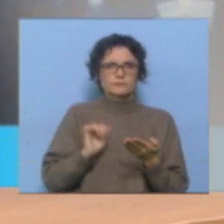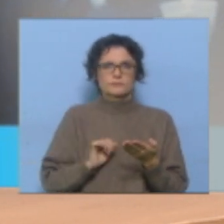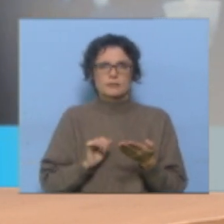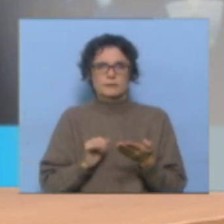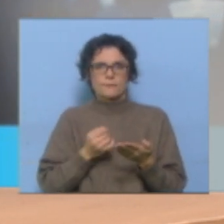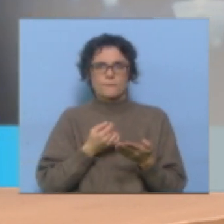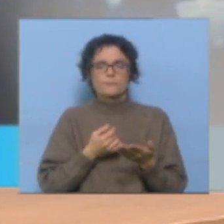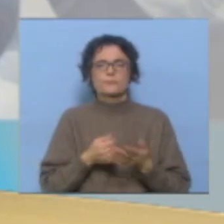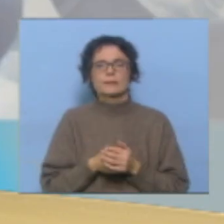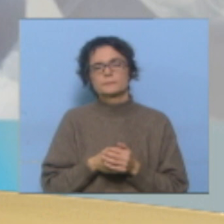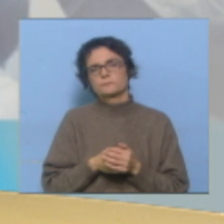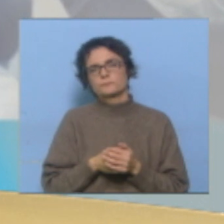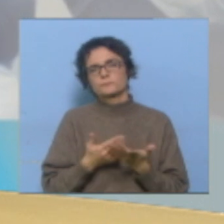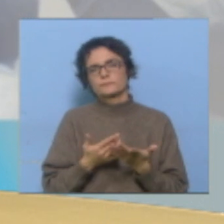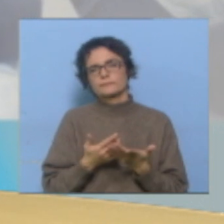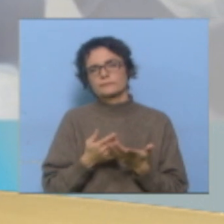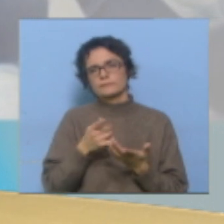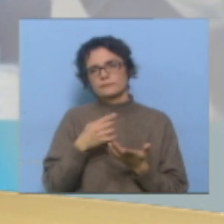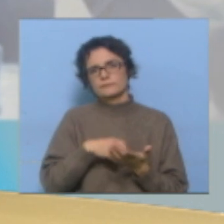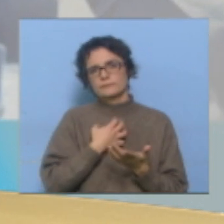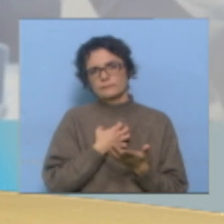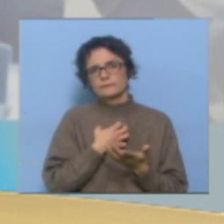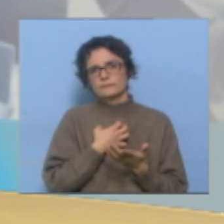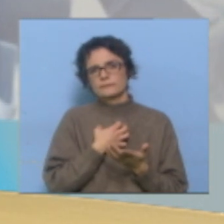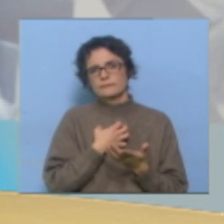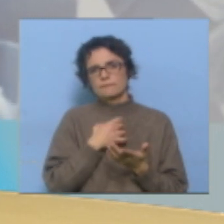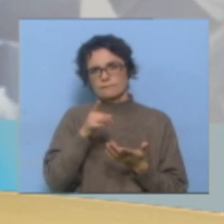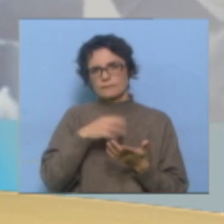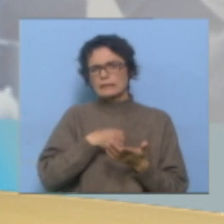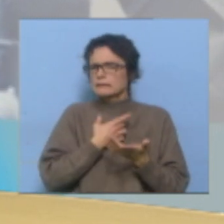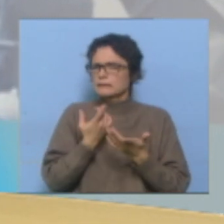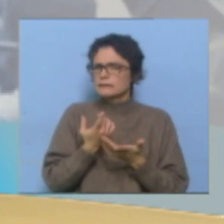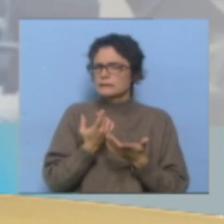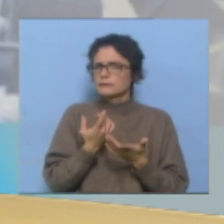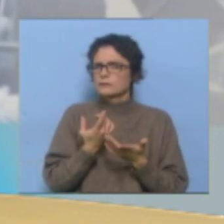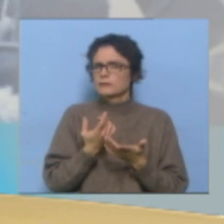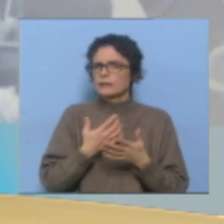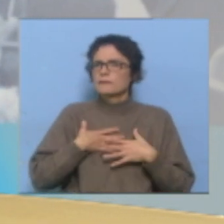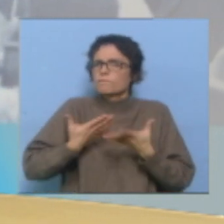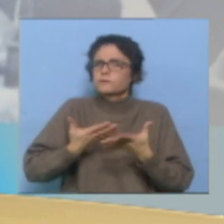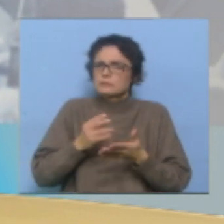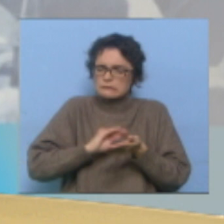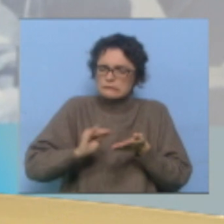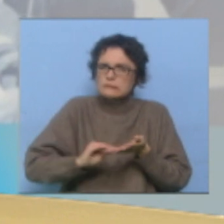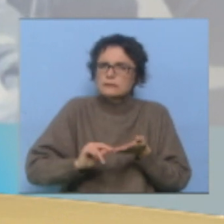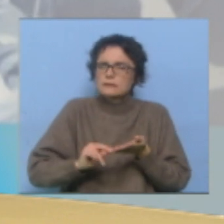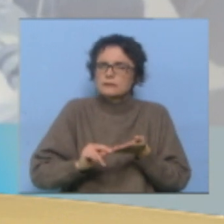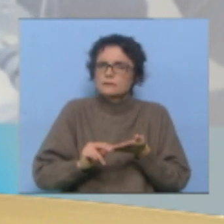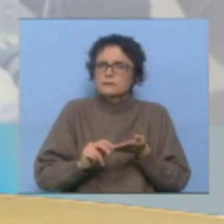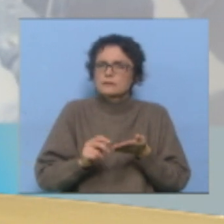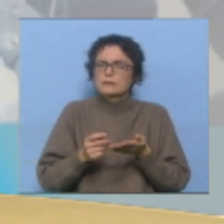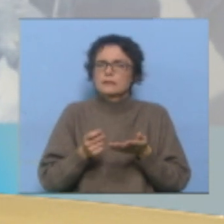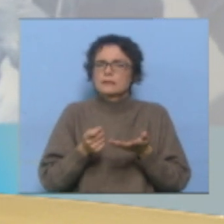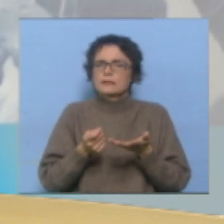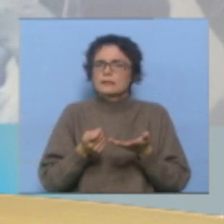Sente, ou sentiu também, como impulso para escrever este livro, que a história e a